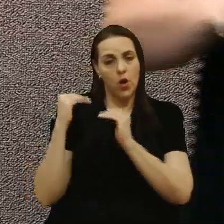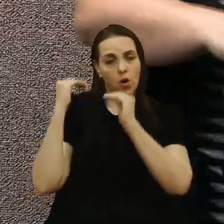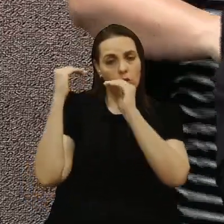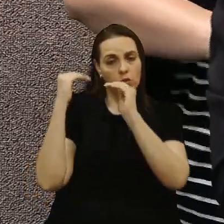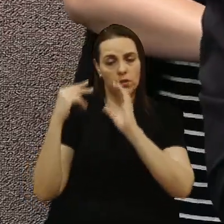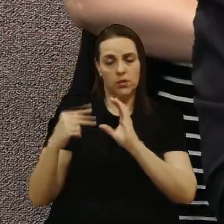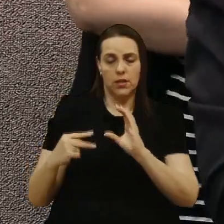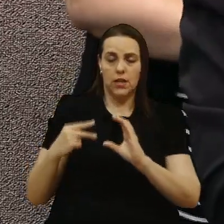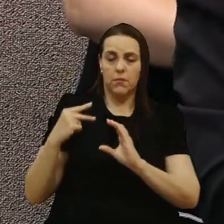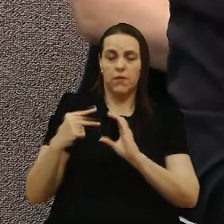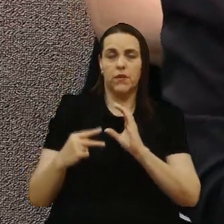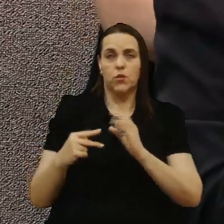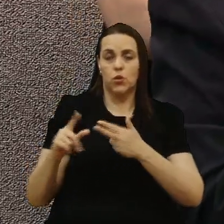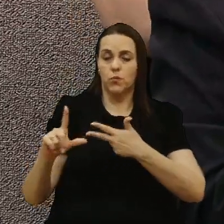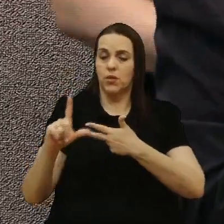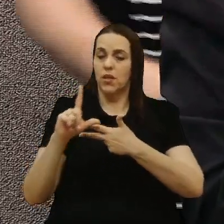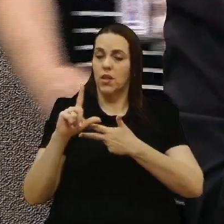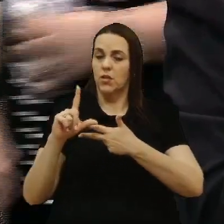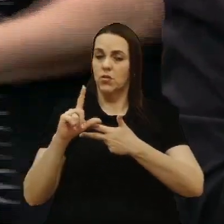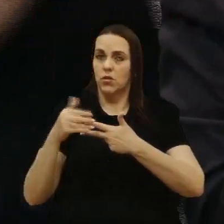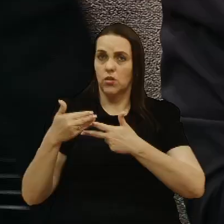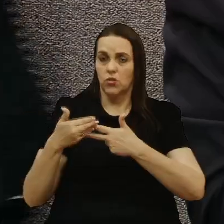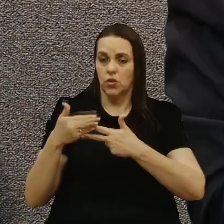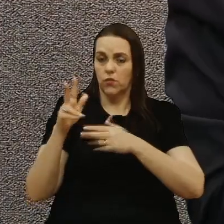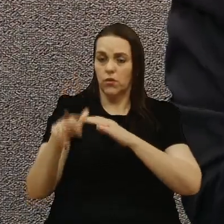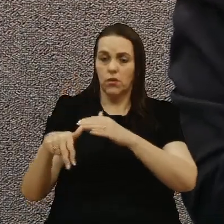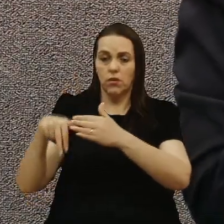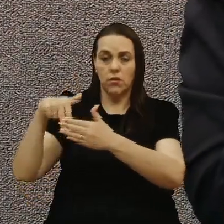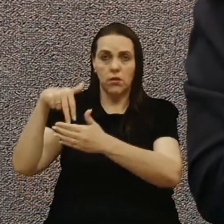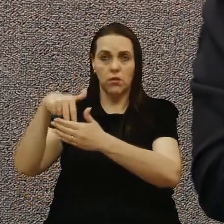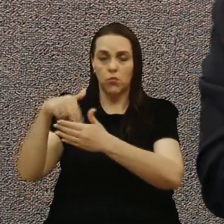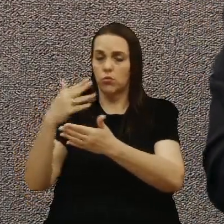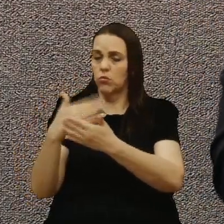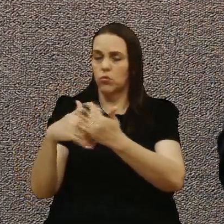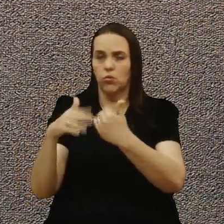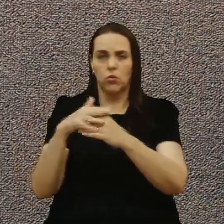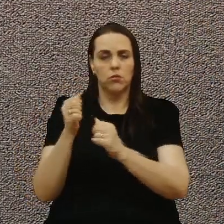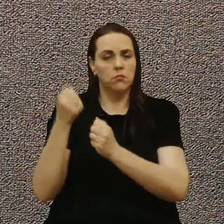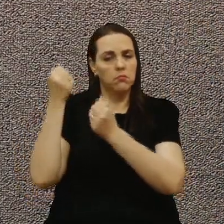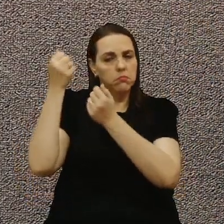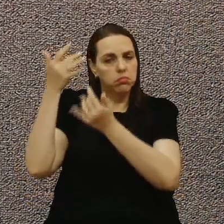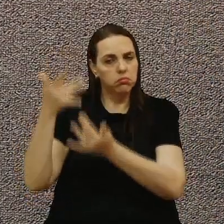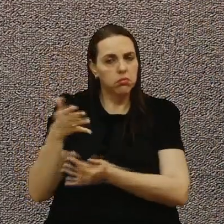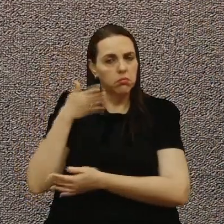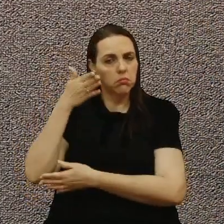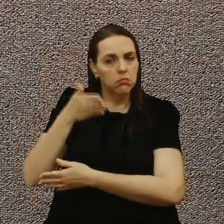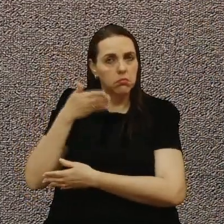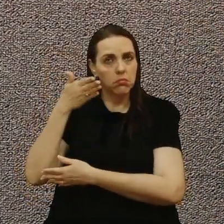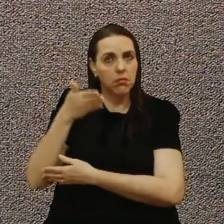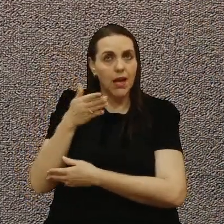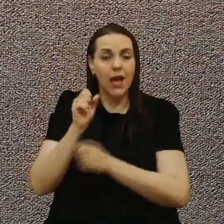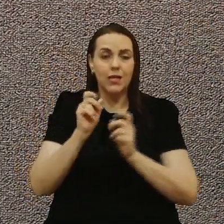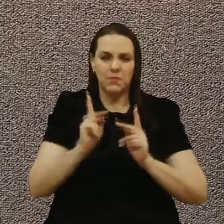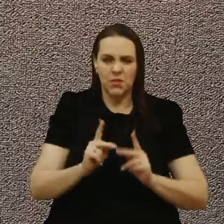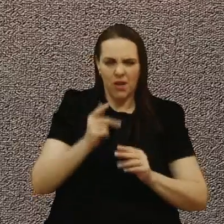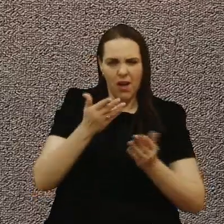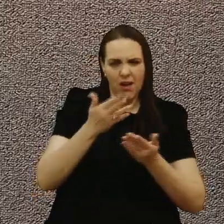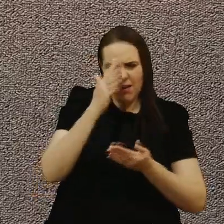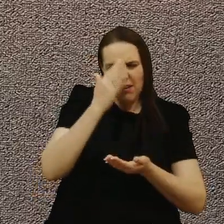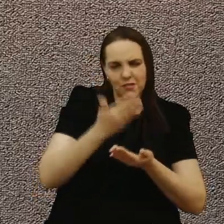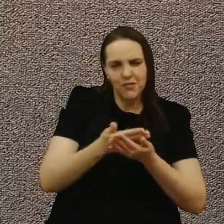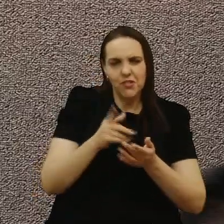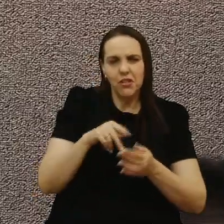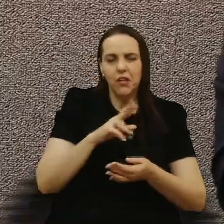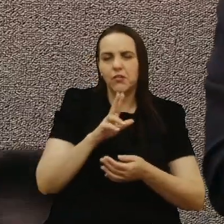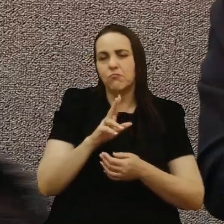Legislativo em que, ali na tribuna, toda a nossa manifestação dá exemplo. E as pessoas se arvoram no direito de falar e